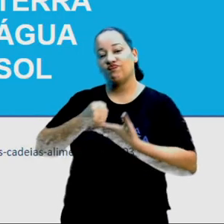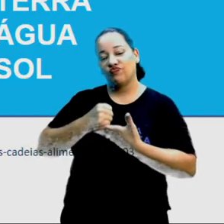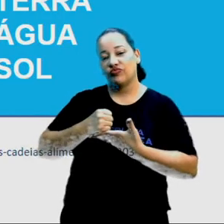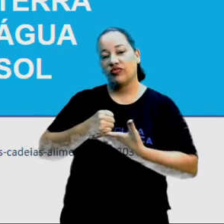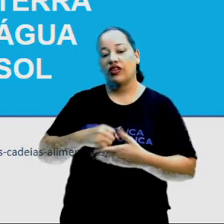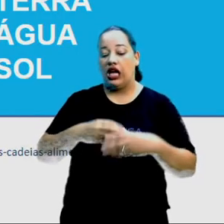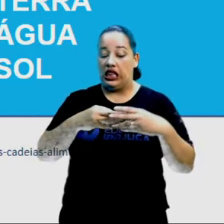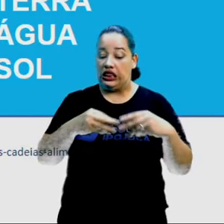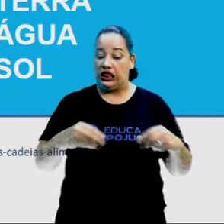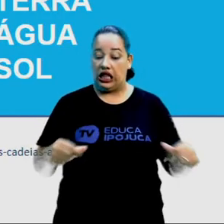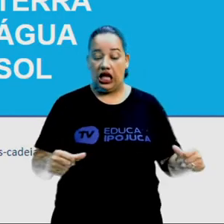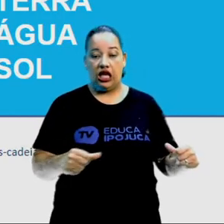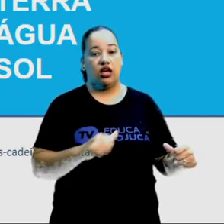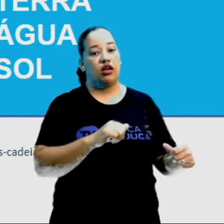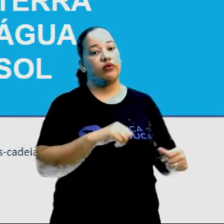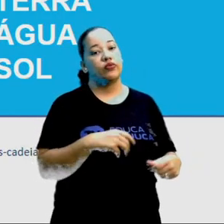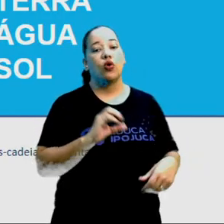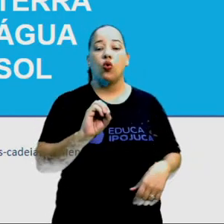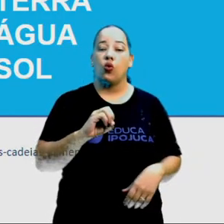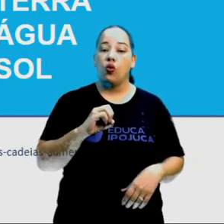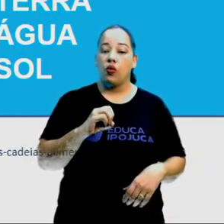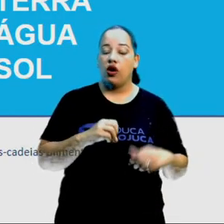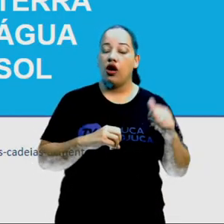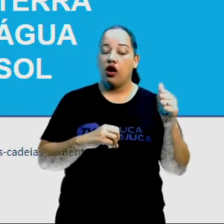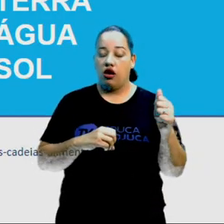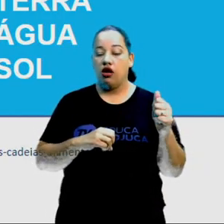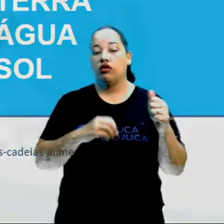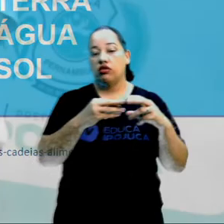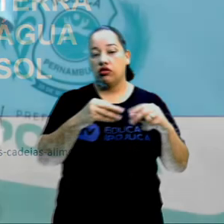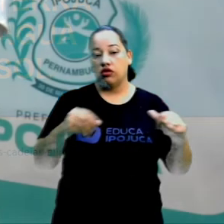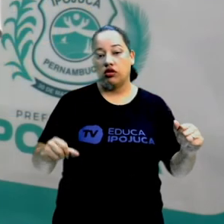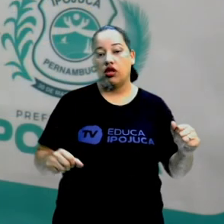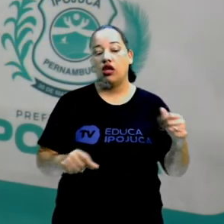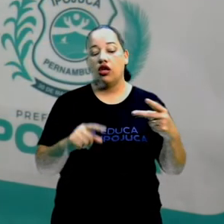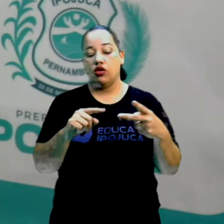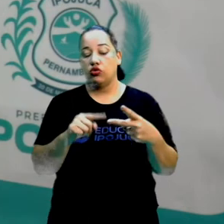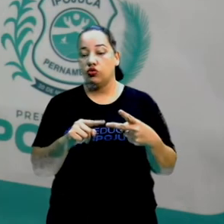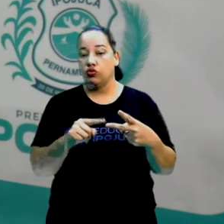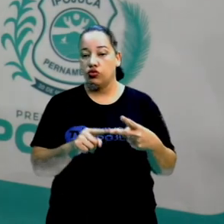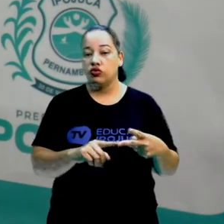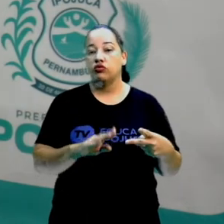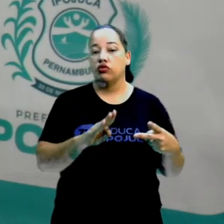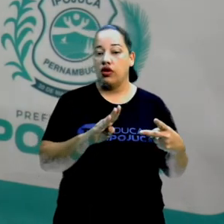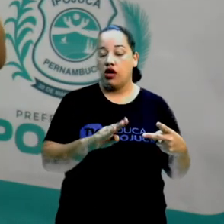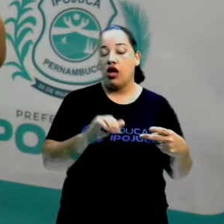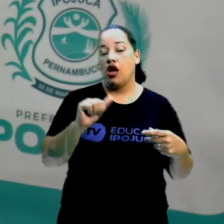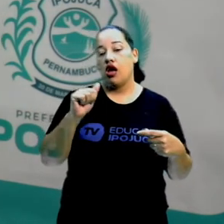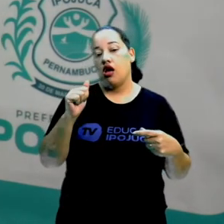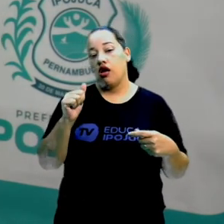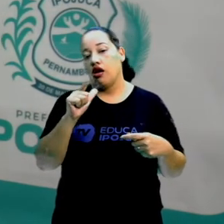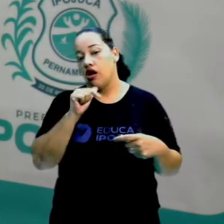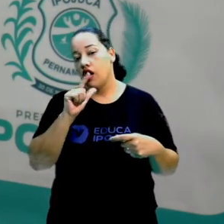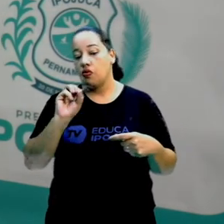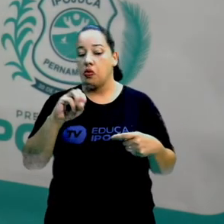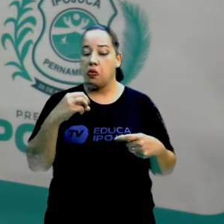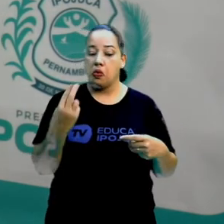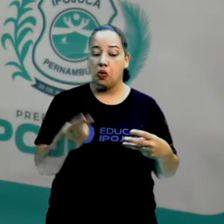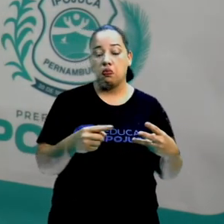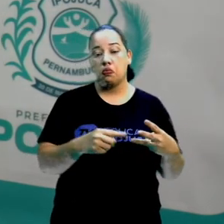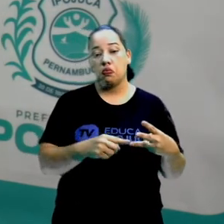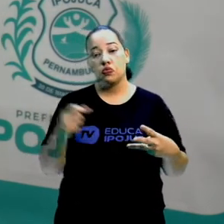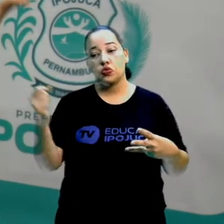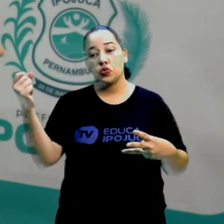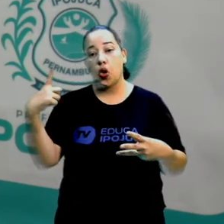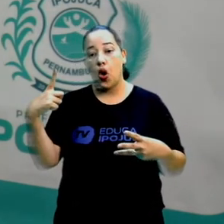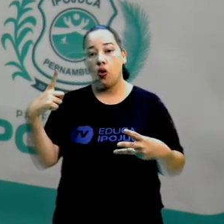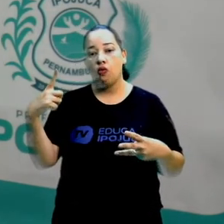a terra, na letra B a água ou o sol? Qual você acha que é a fonte de energia primordial, necessária para